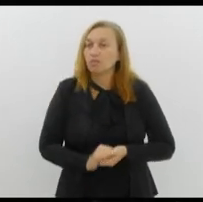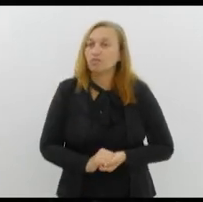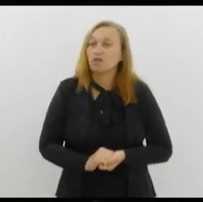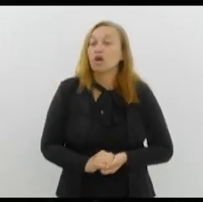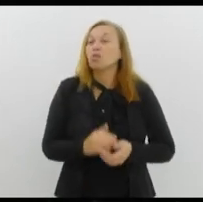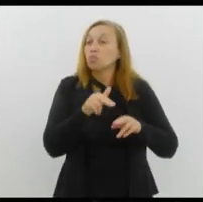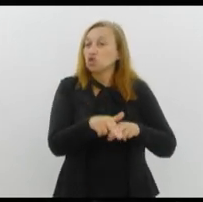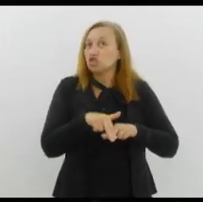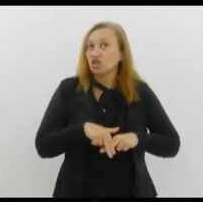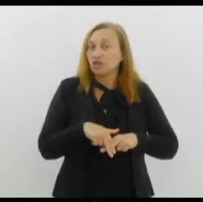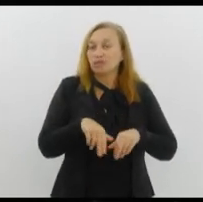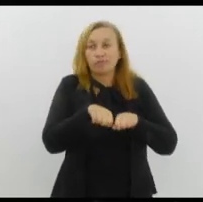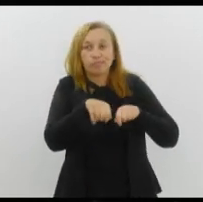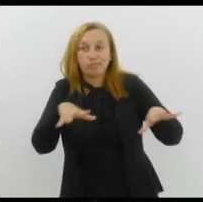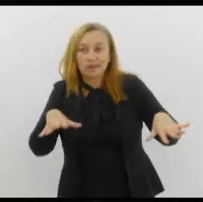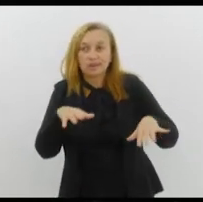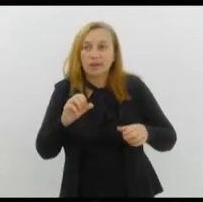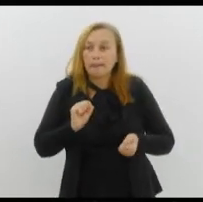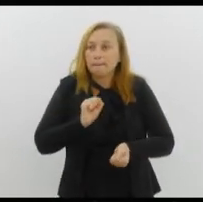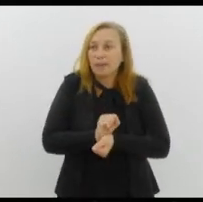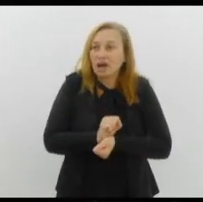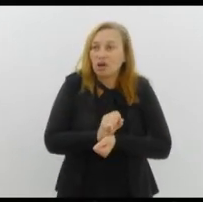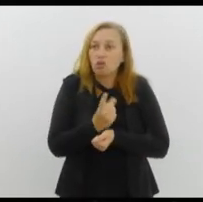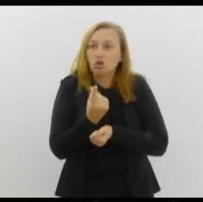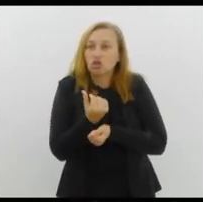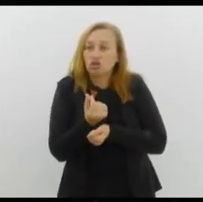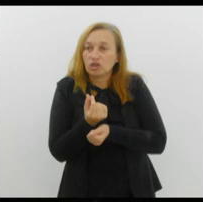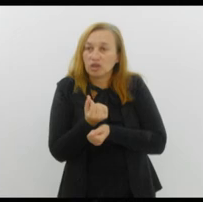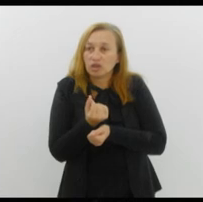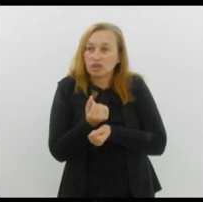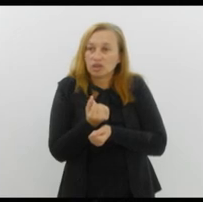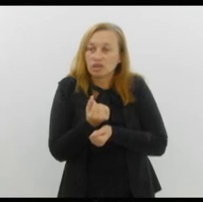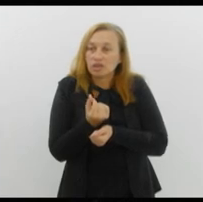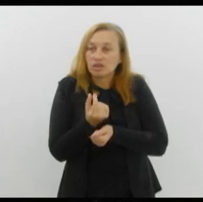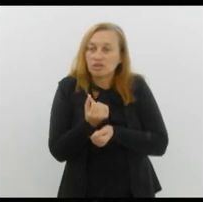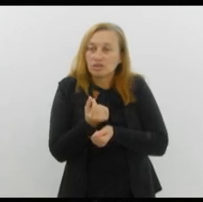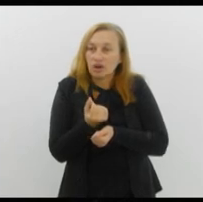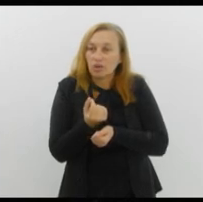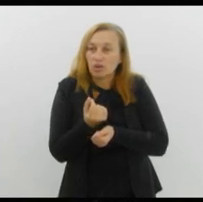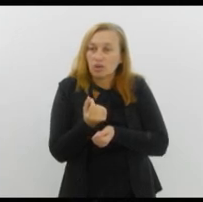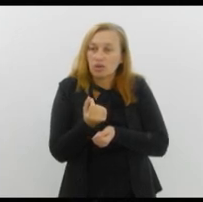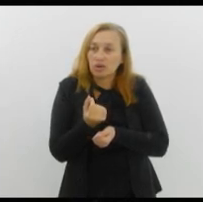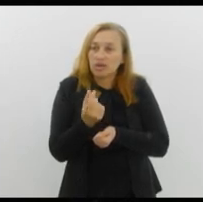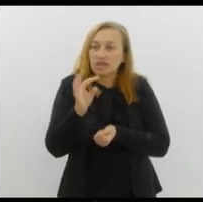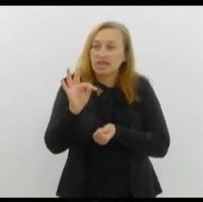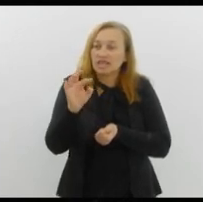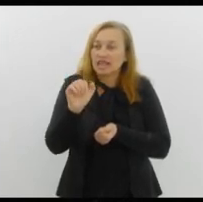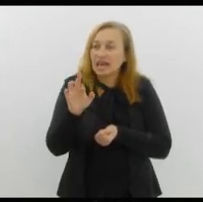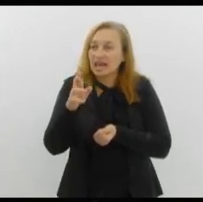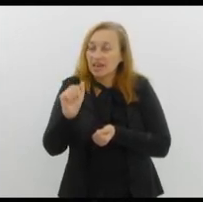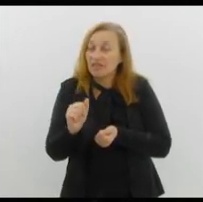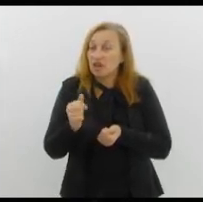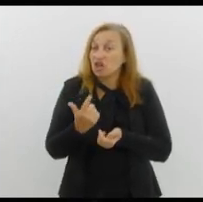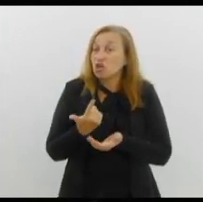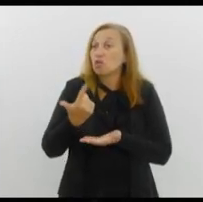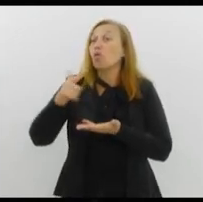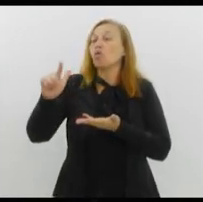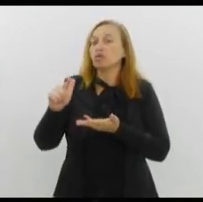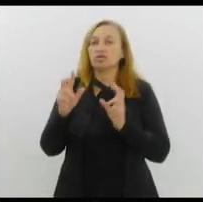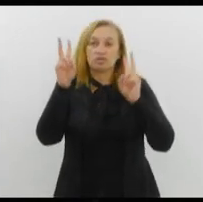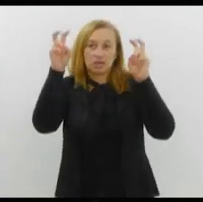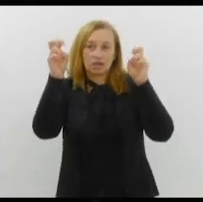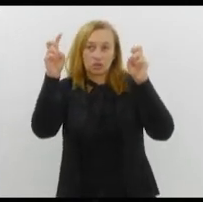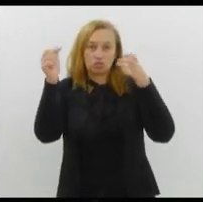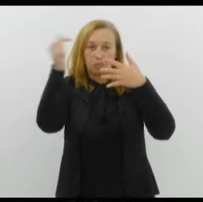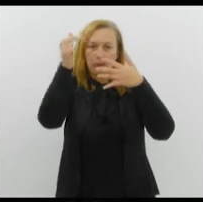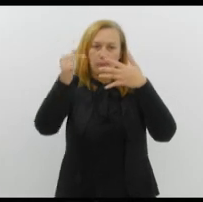pandemia, congelamento de tarifas, falta de repasses de subsídios do governo do Estado e outras questões relacionadas à segurança